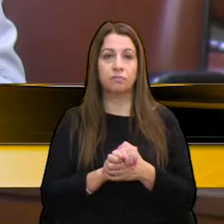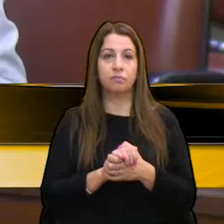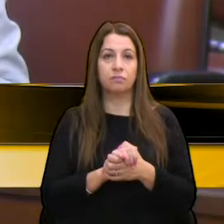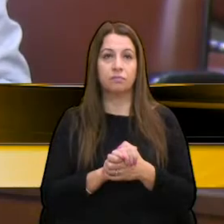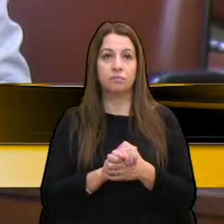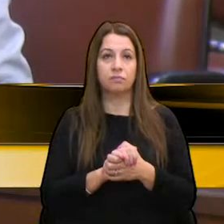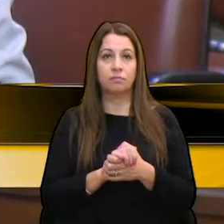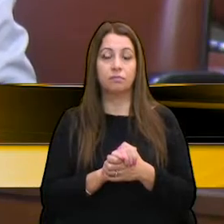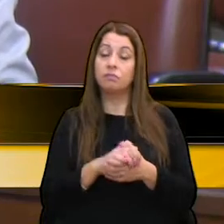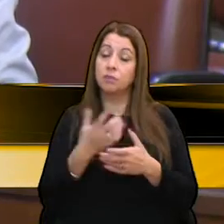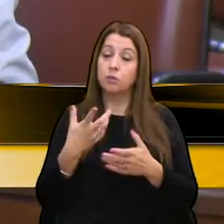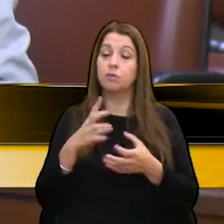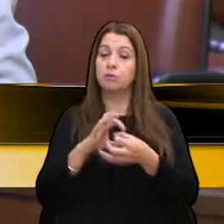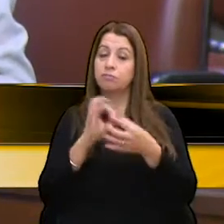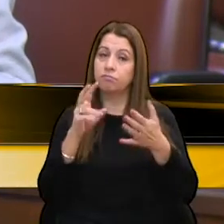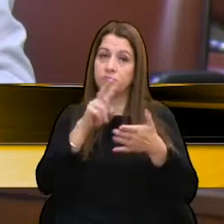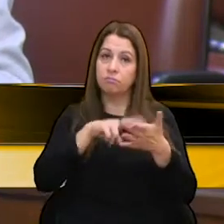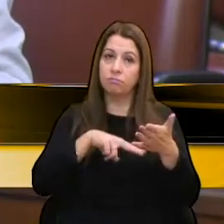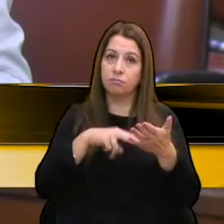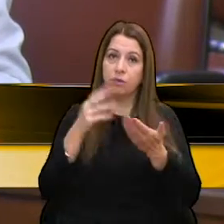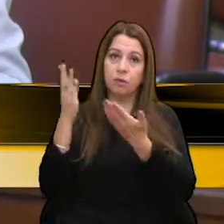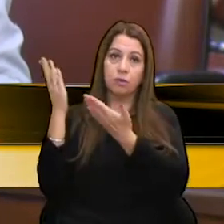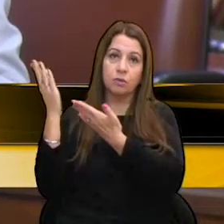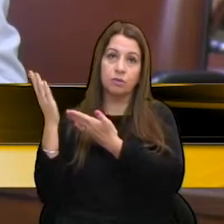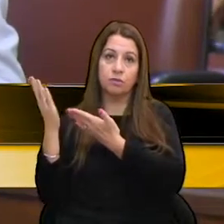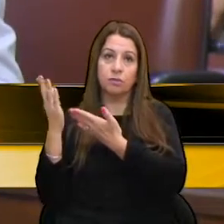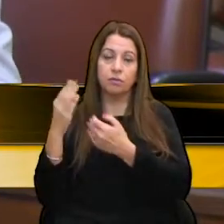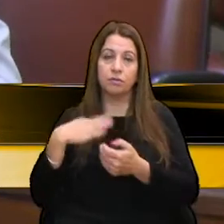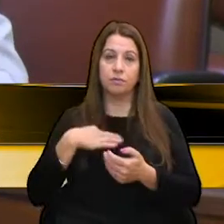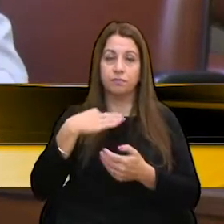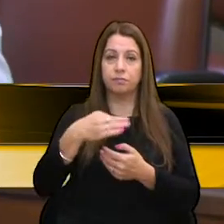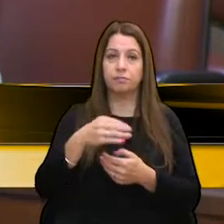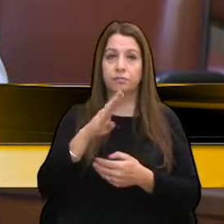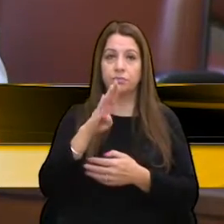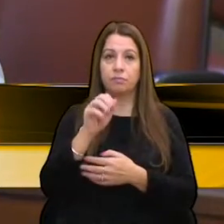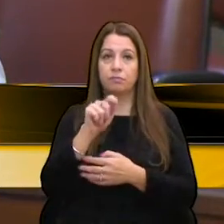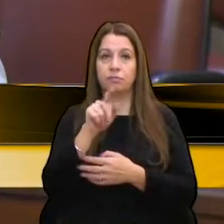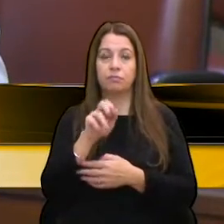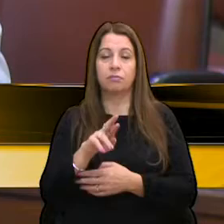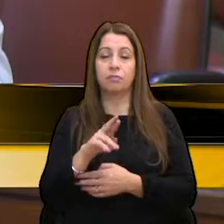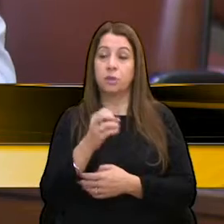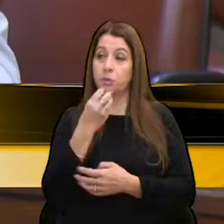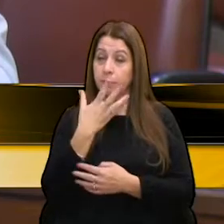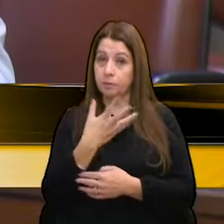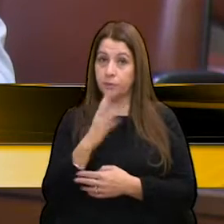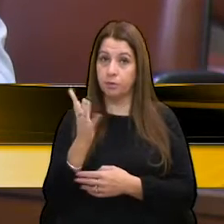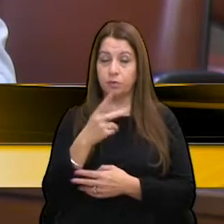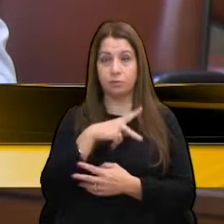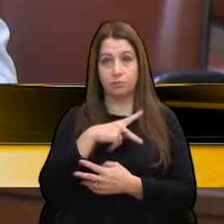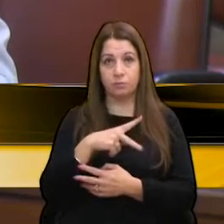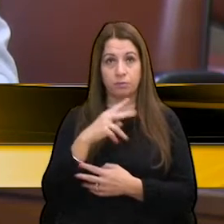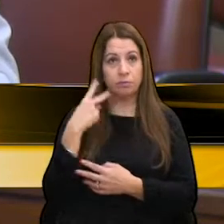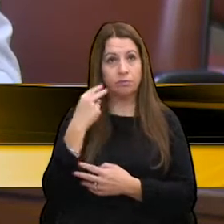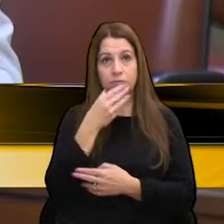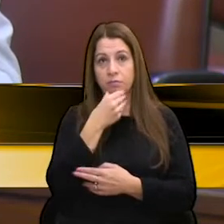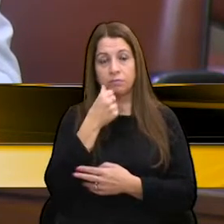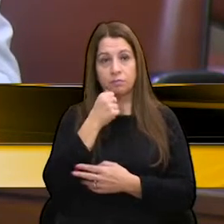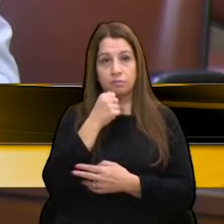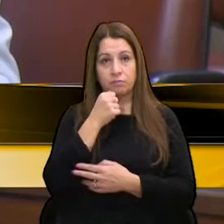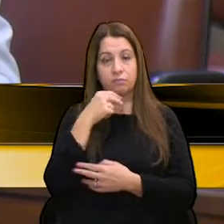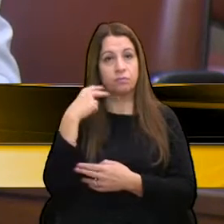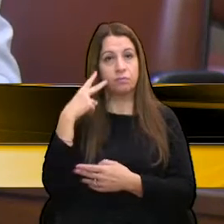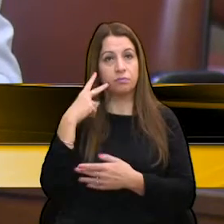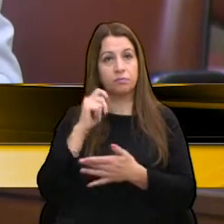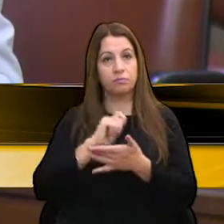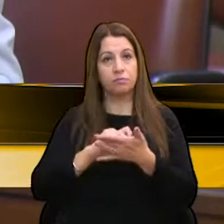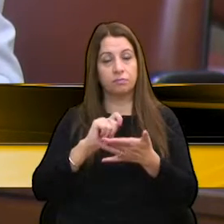o qual eu tomo a liberdade de ler. Homenagem voluntários do Bazar do Bem. Senhor presidente, senhoras e senhores vereadores, o